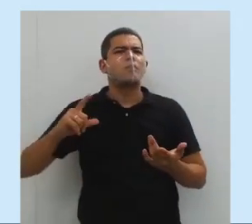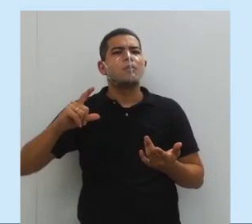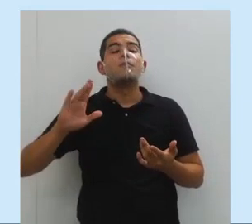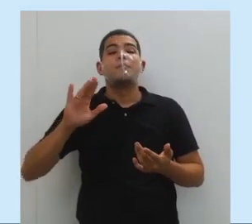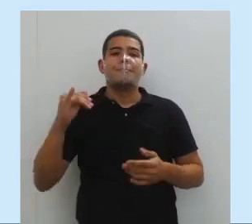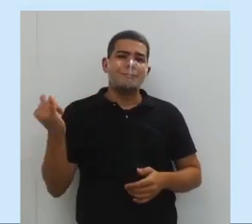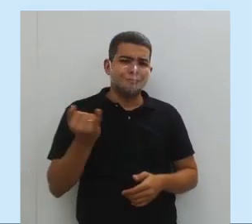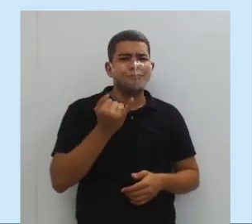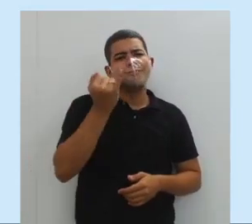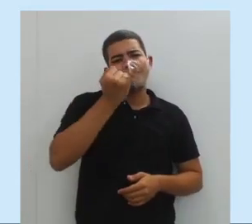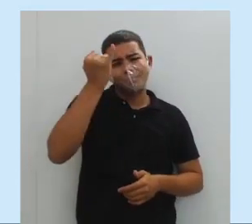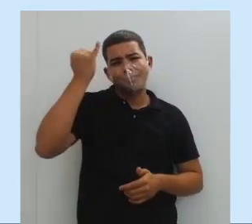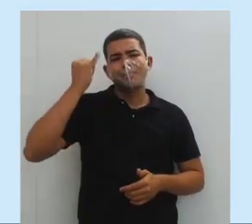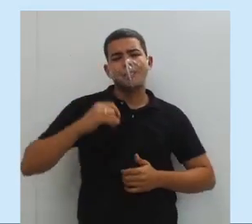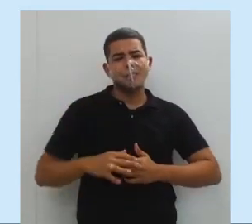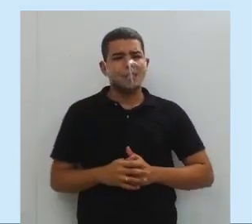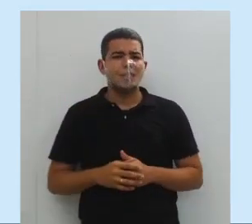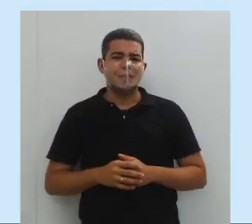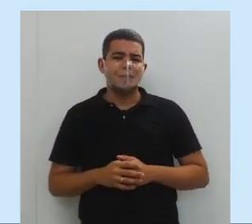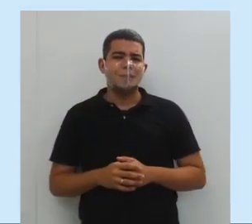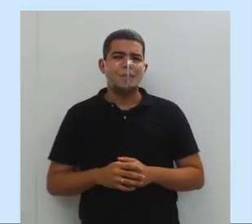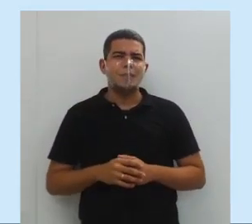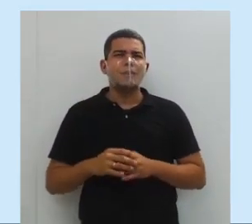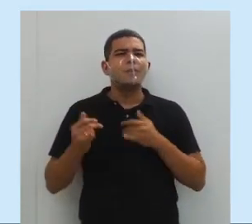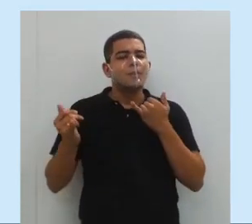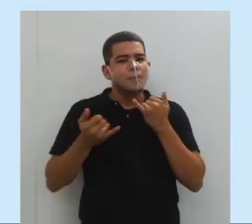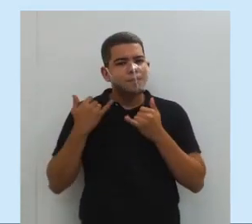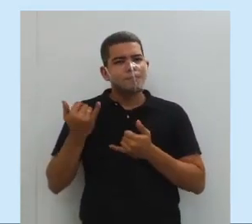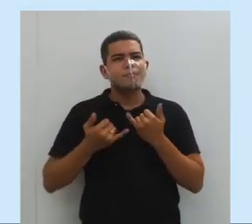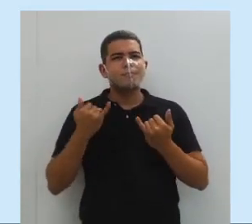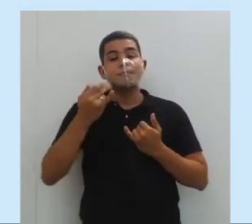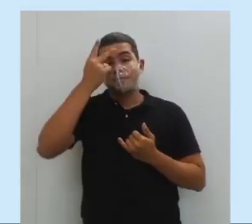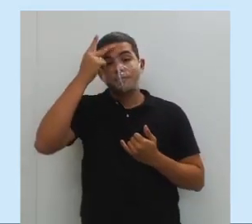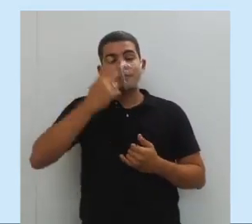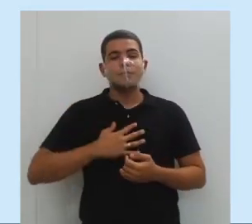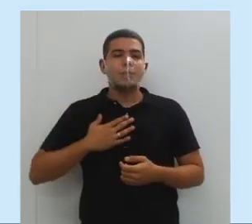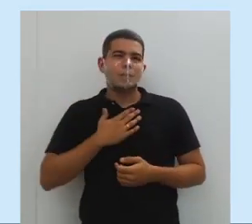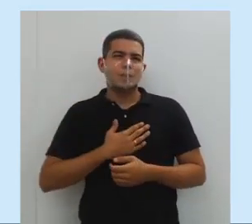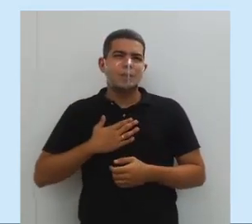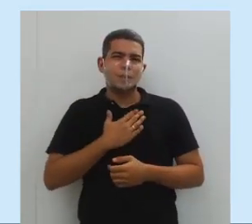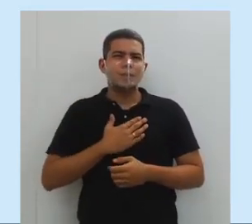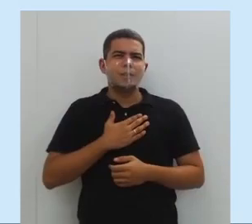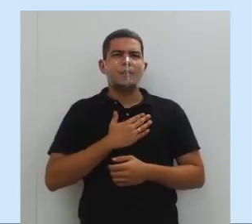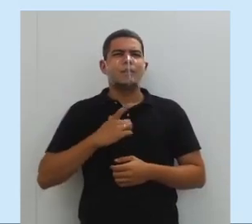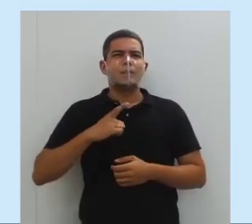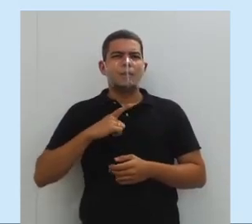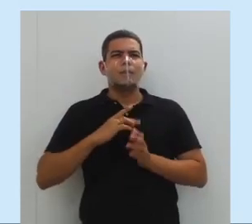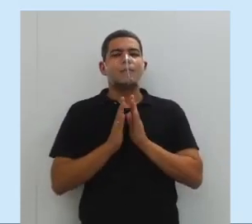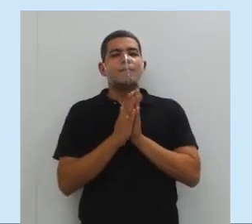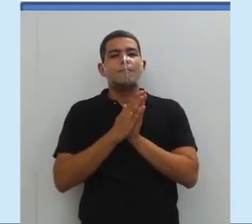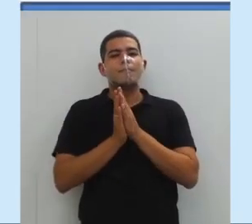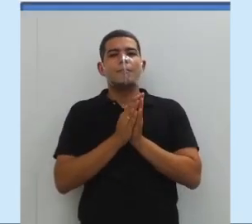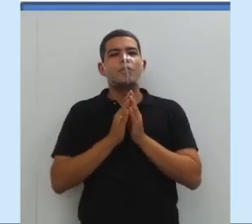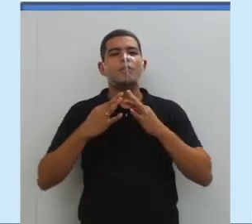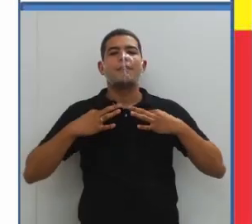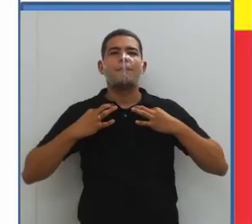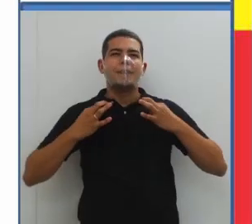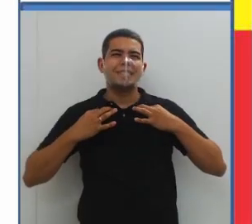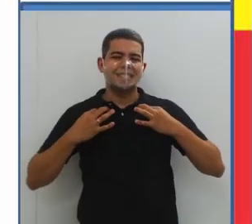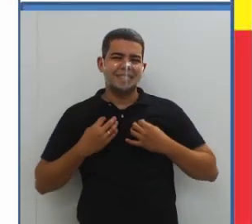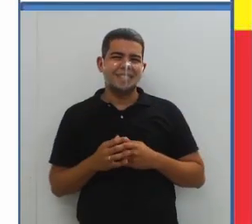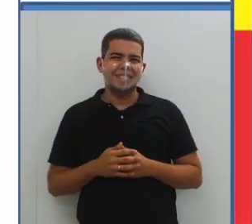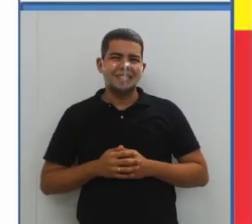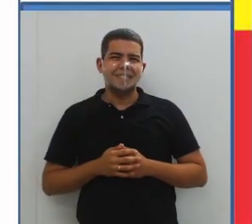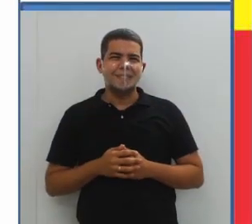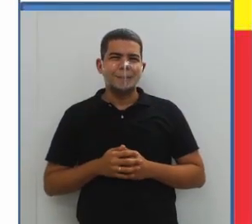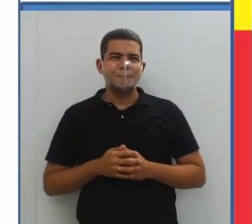importante para a cultura popular da gente. É um brinquedo muito legal que muita gente gosta de brincar. São as bonecas de pano. Uma